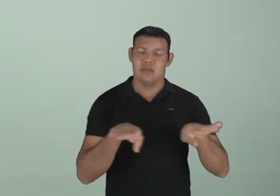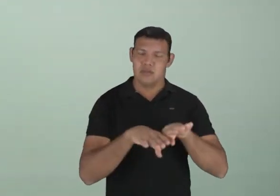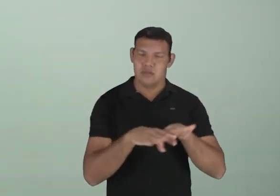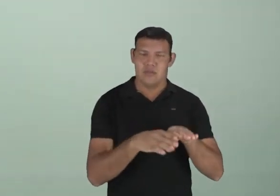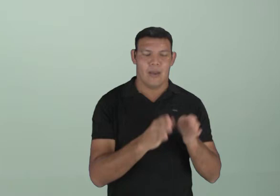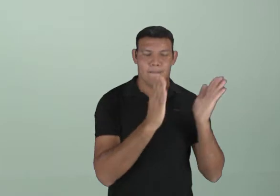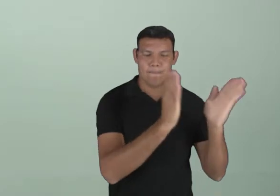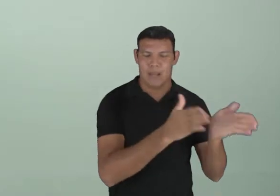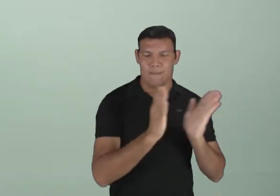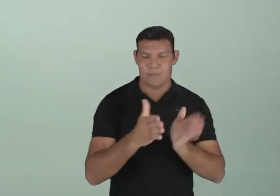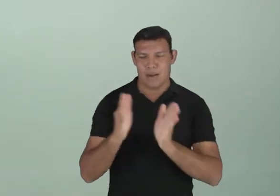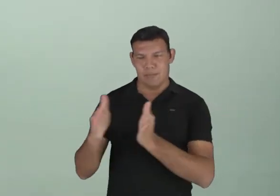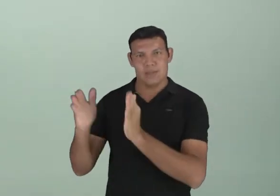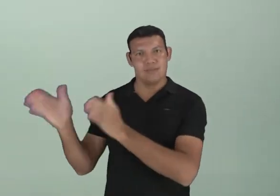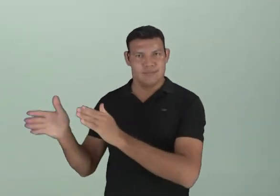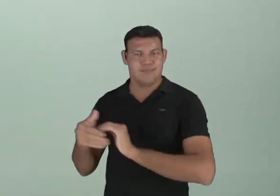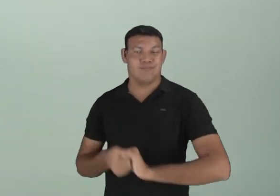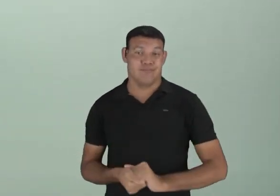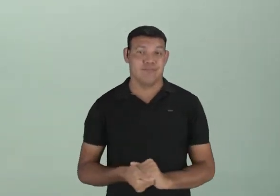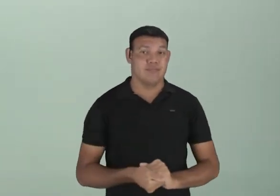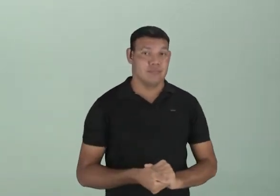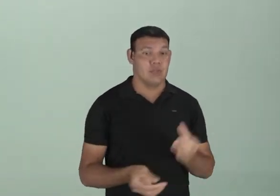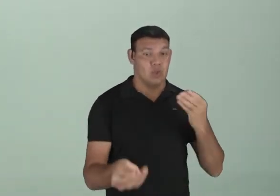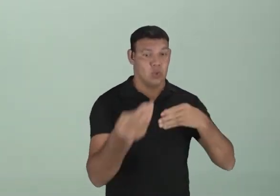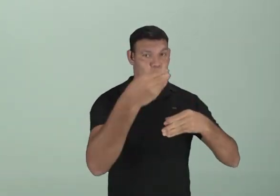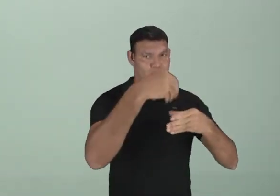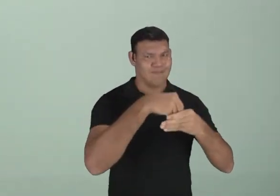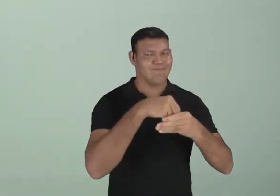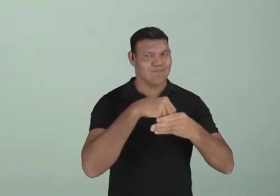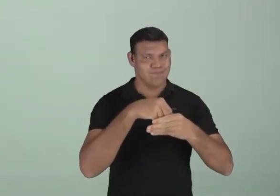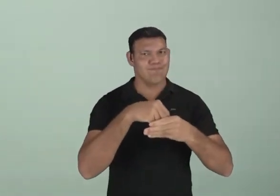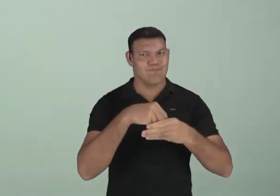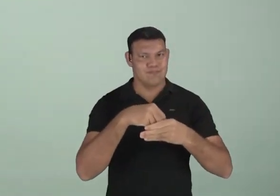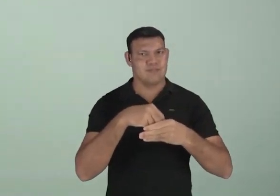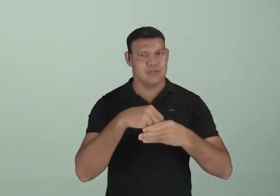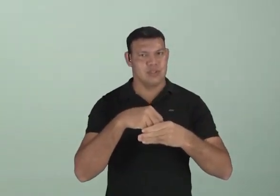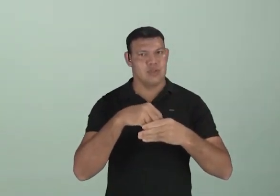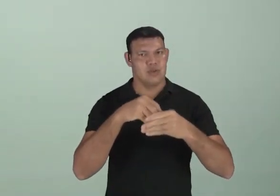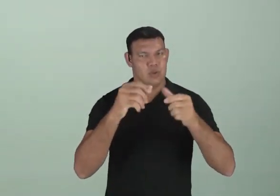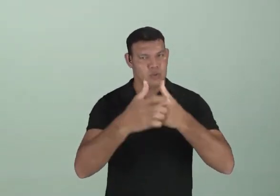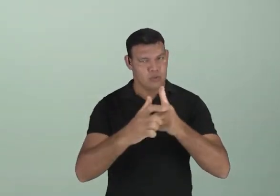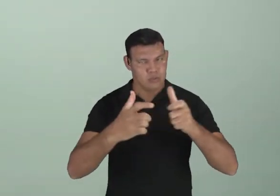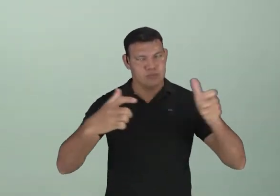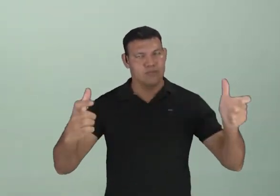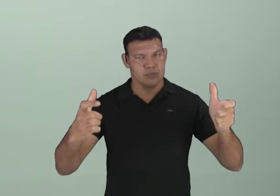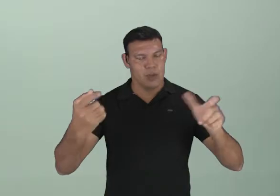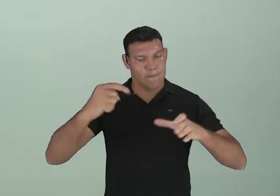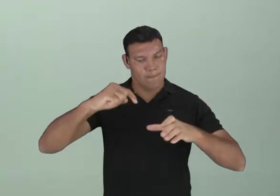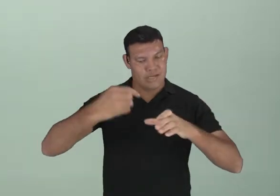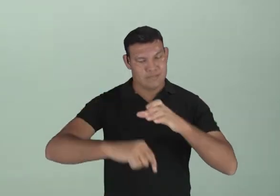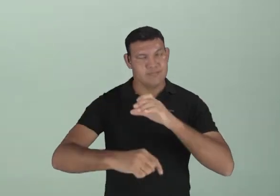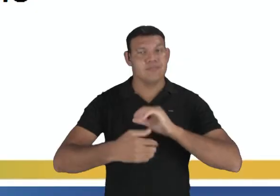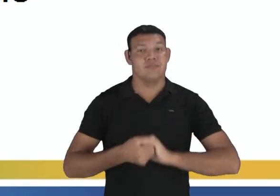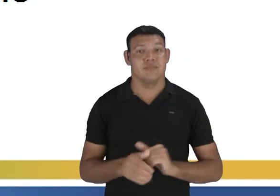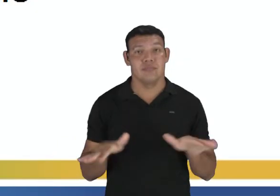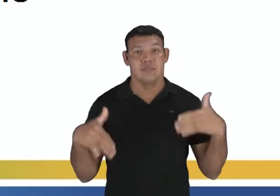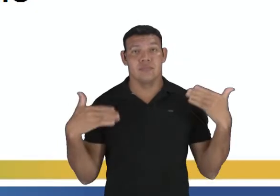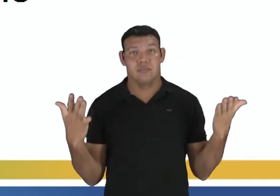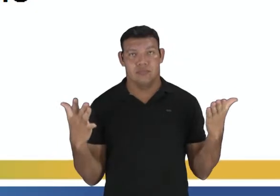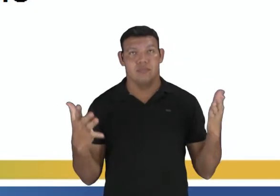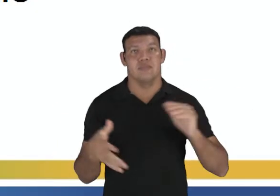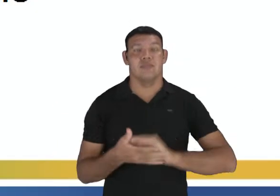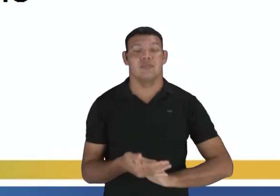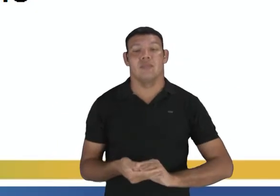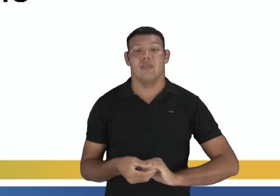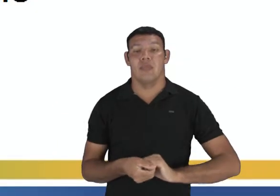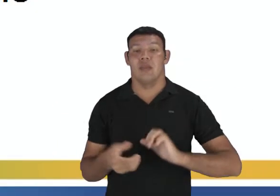parcial, apenas um componente dentro de uma complexidade maior. Além disso, a